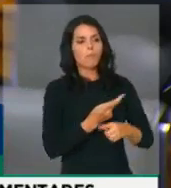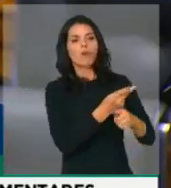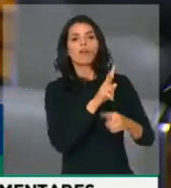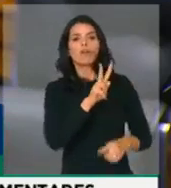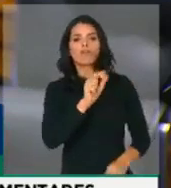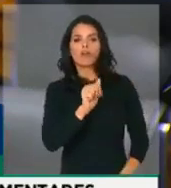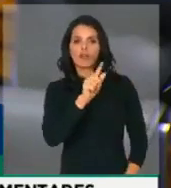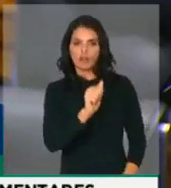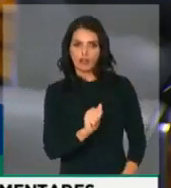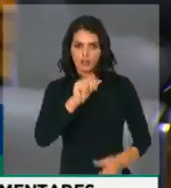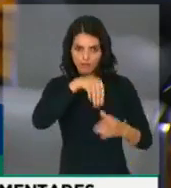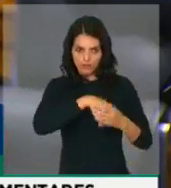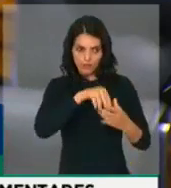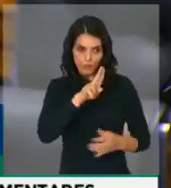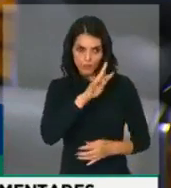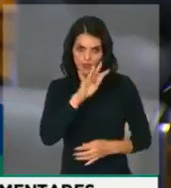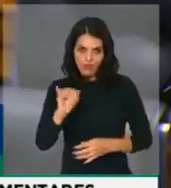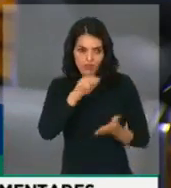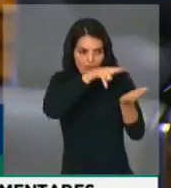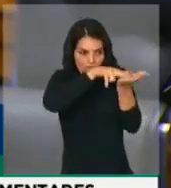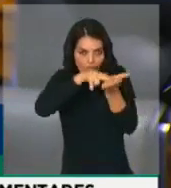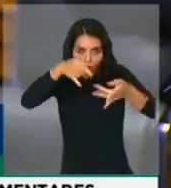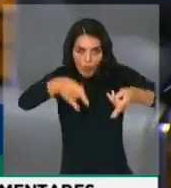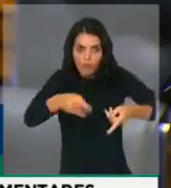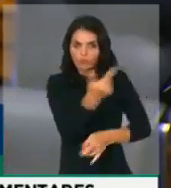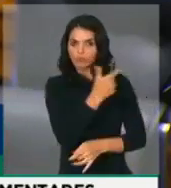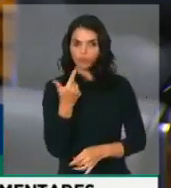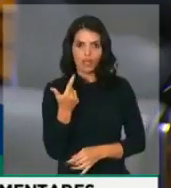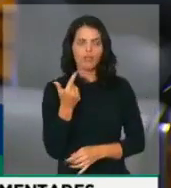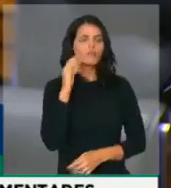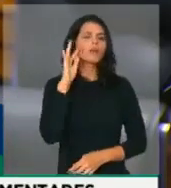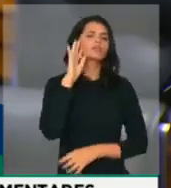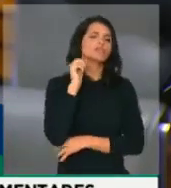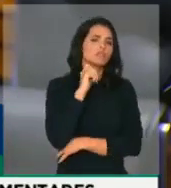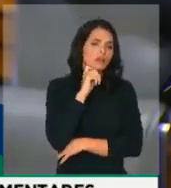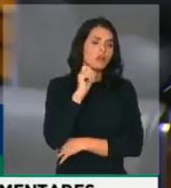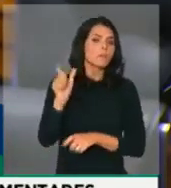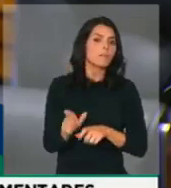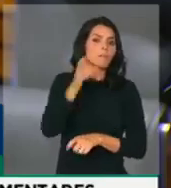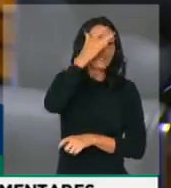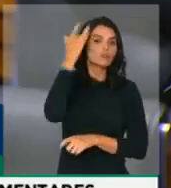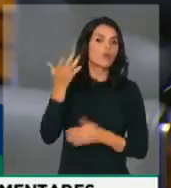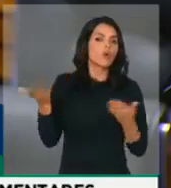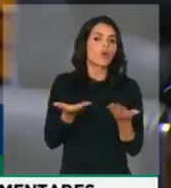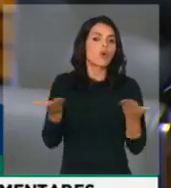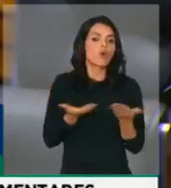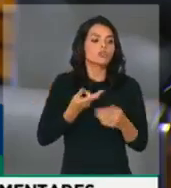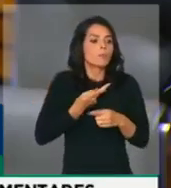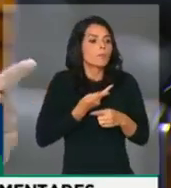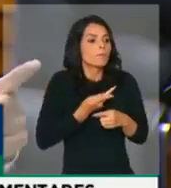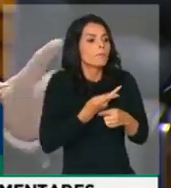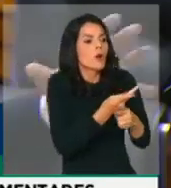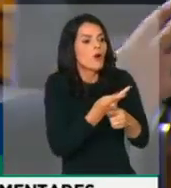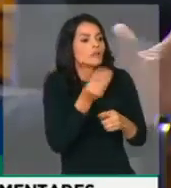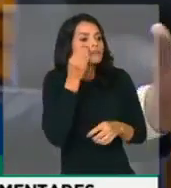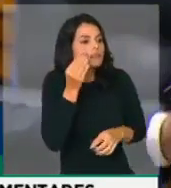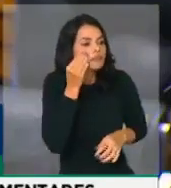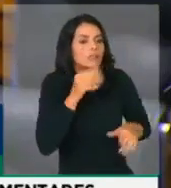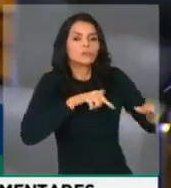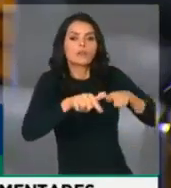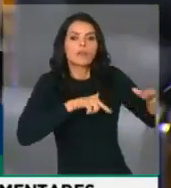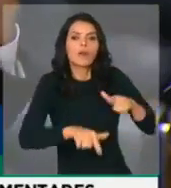no UTI e não acha. Imagine o que está pensando aqueles que estão hoje atrás de um emprego, se aglomerando